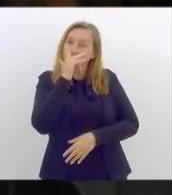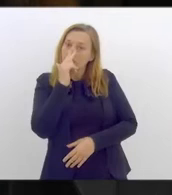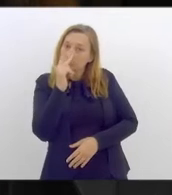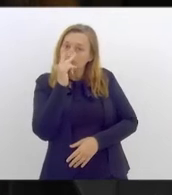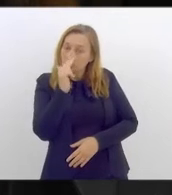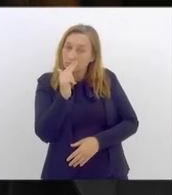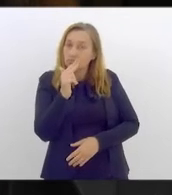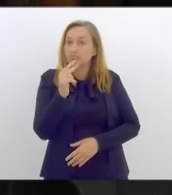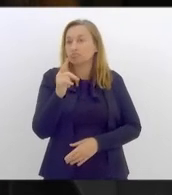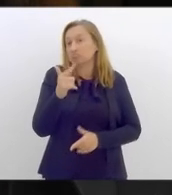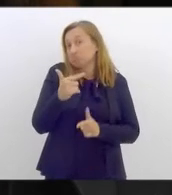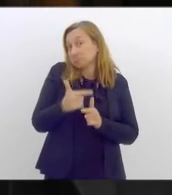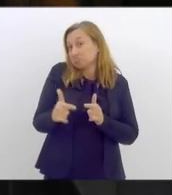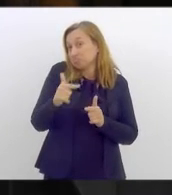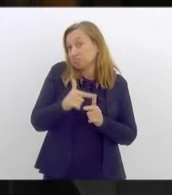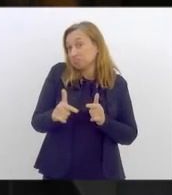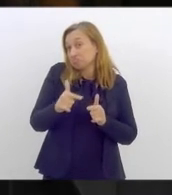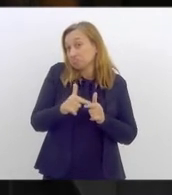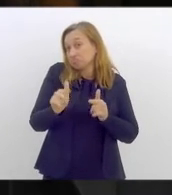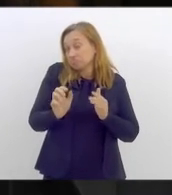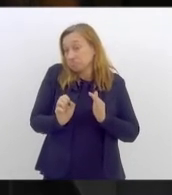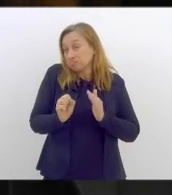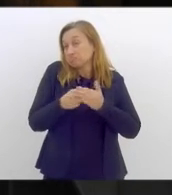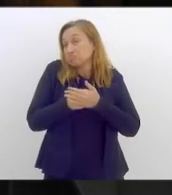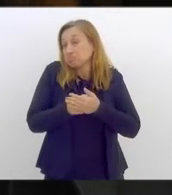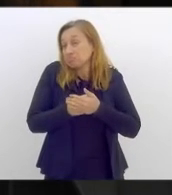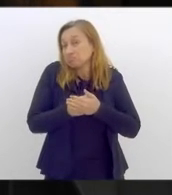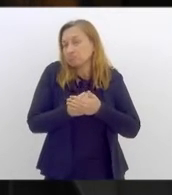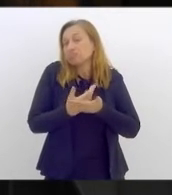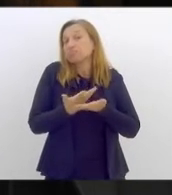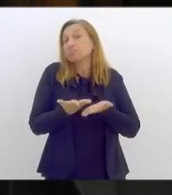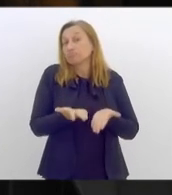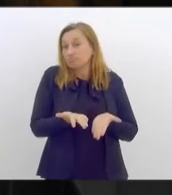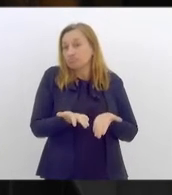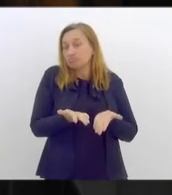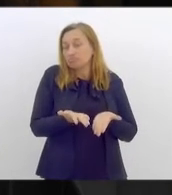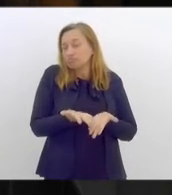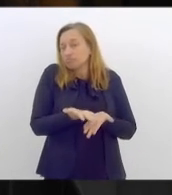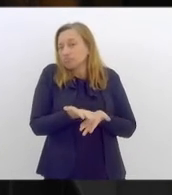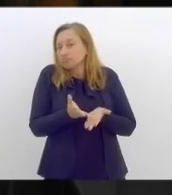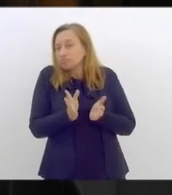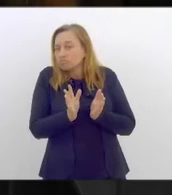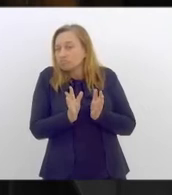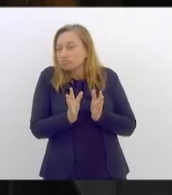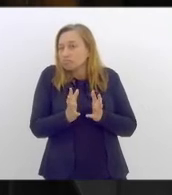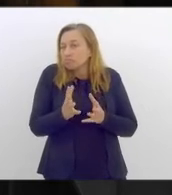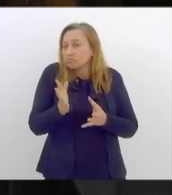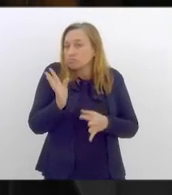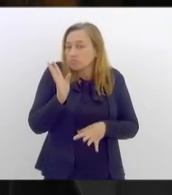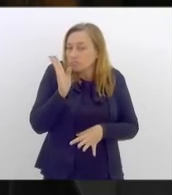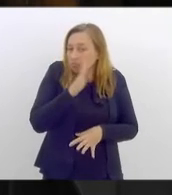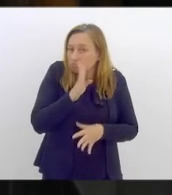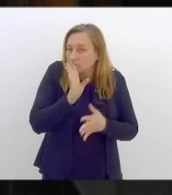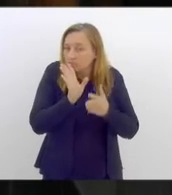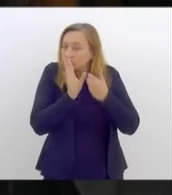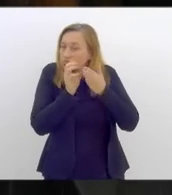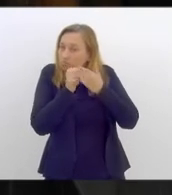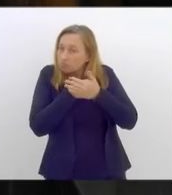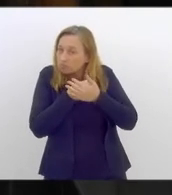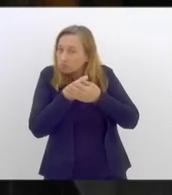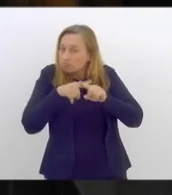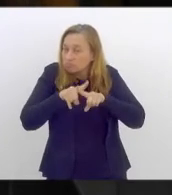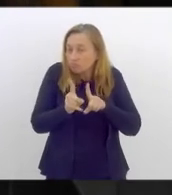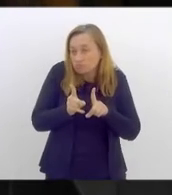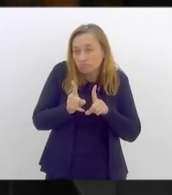problema tá debaixo do tapete o monstro tá escondido Mas